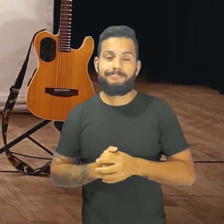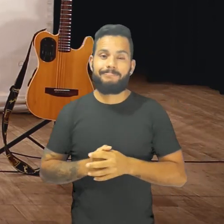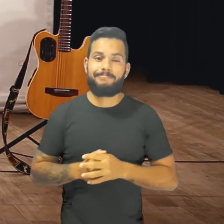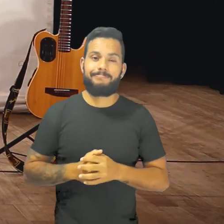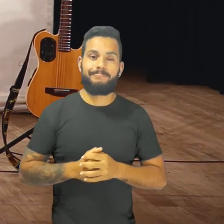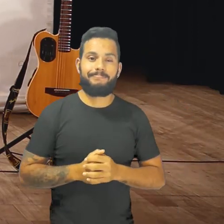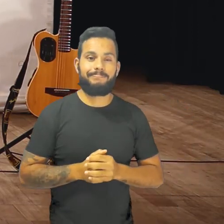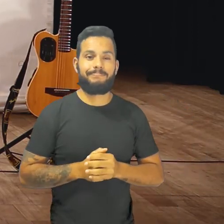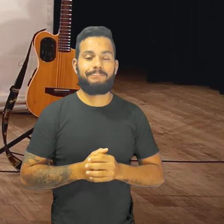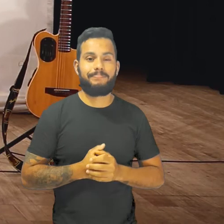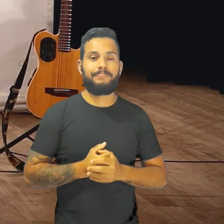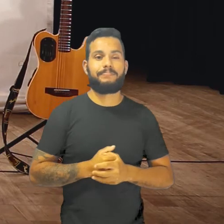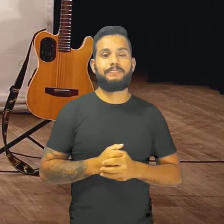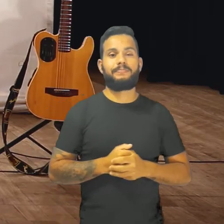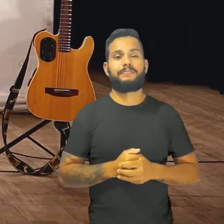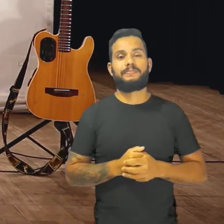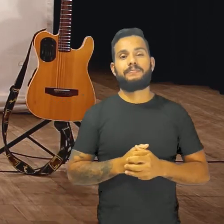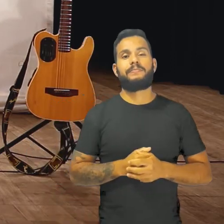cruzaremos.